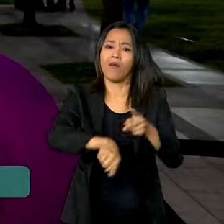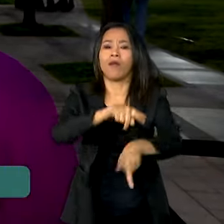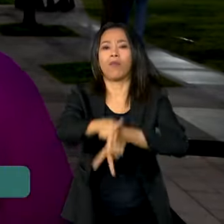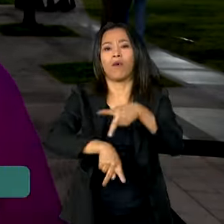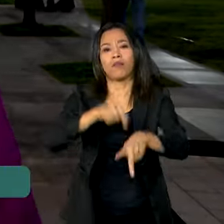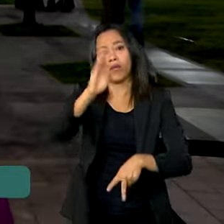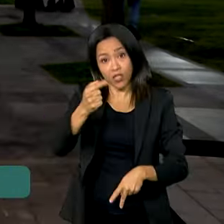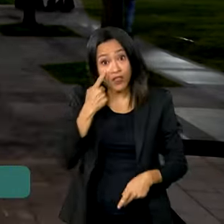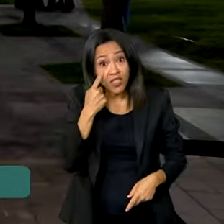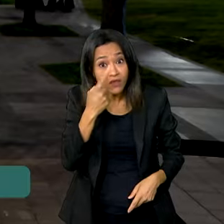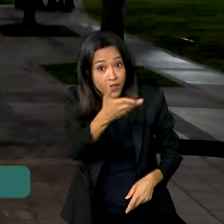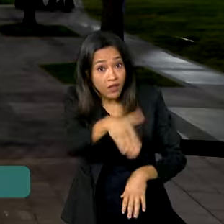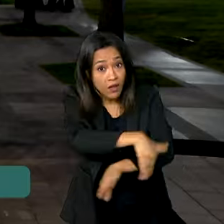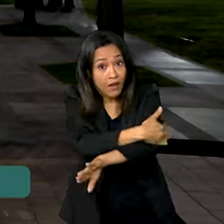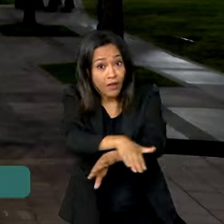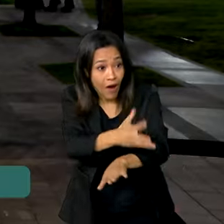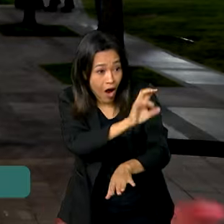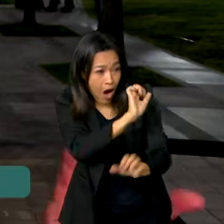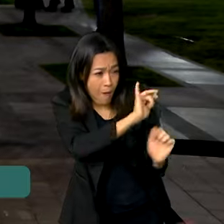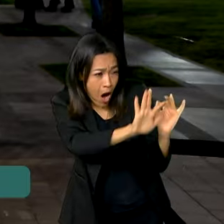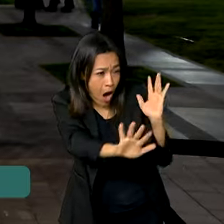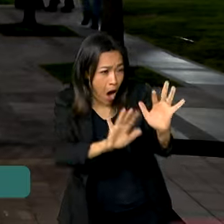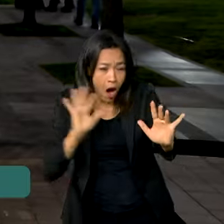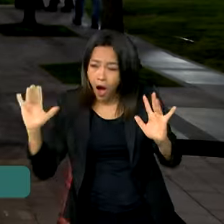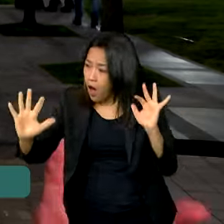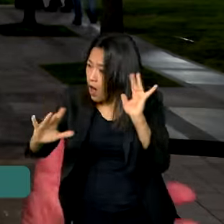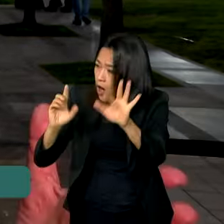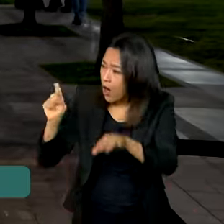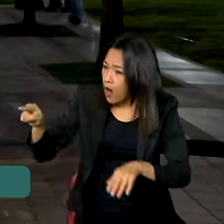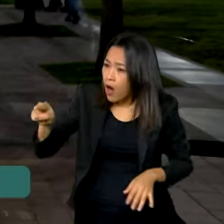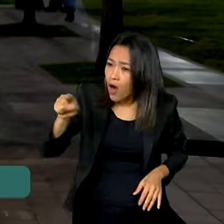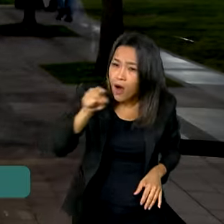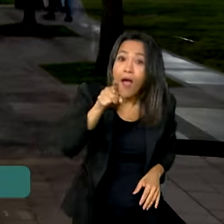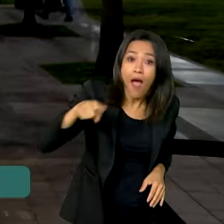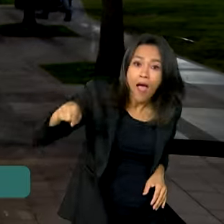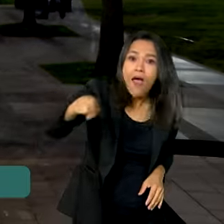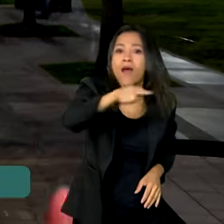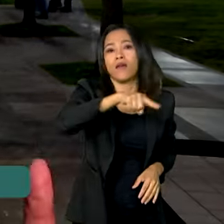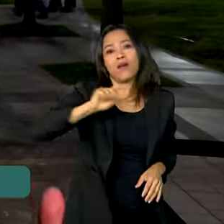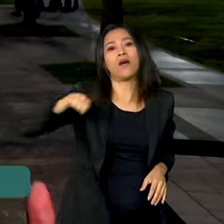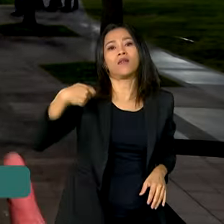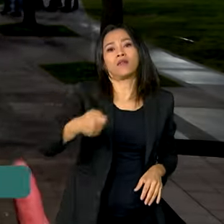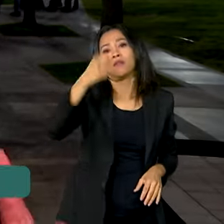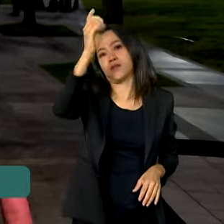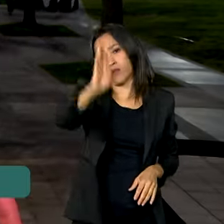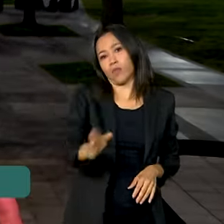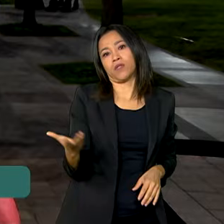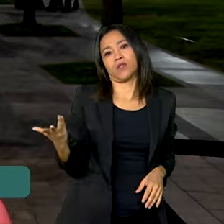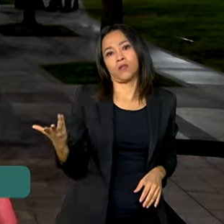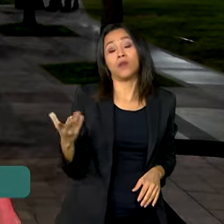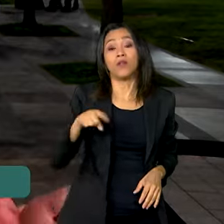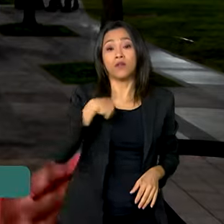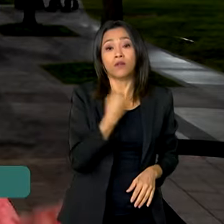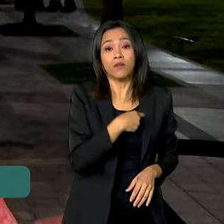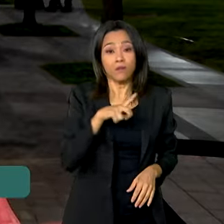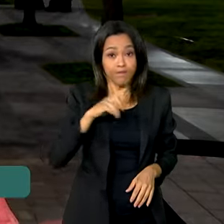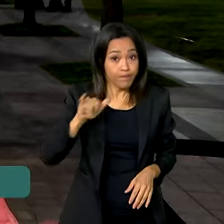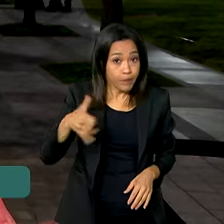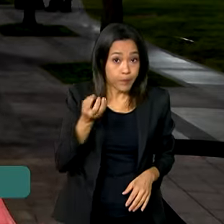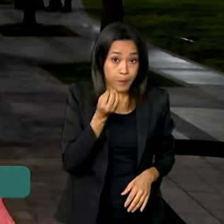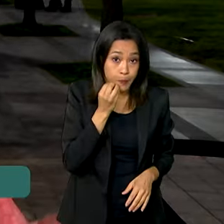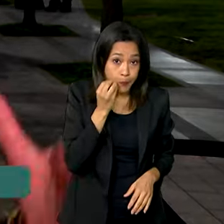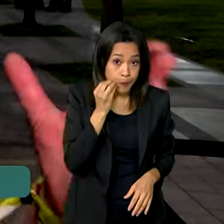povo que vocês viram na rua hoje. É essas pessoas que fazem o Brasil. E a gente está tendo a oportunidade de